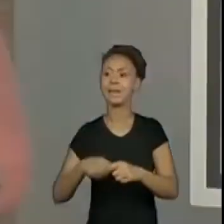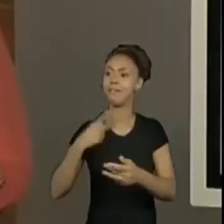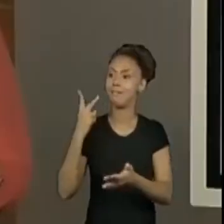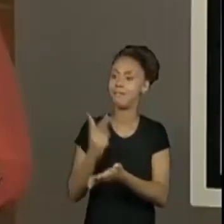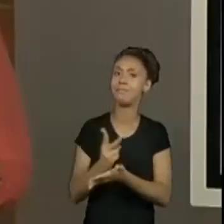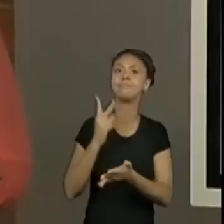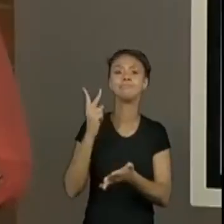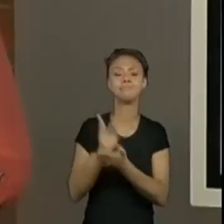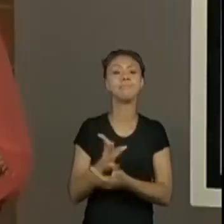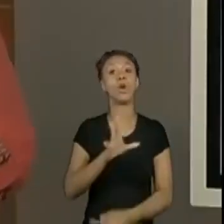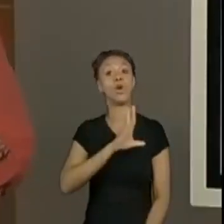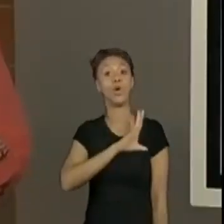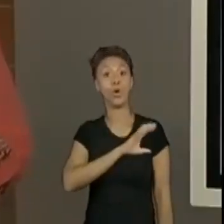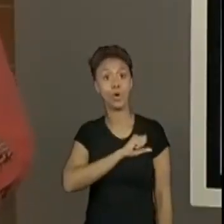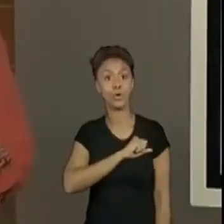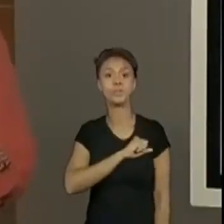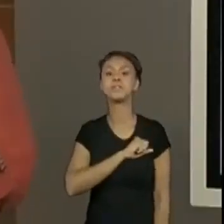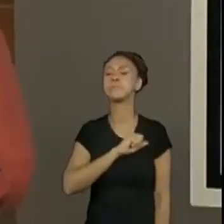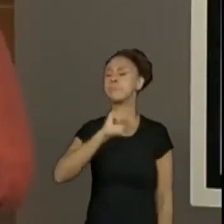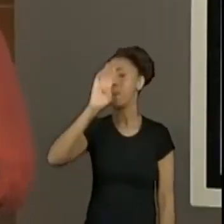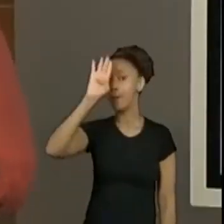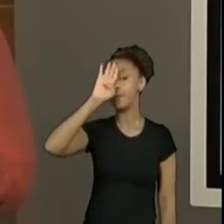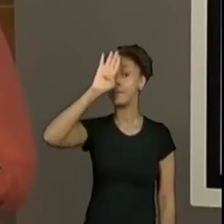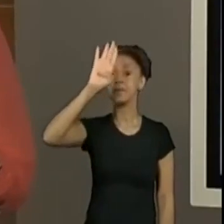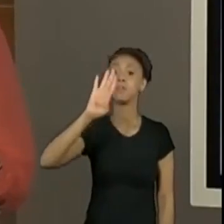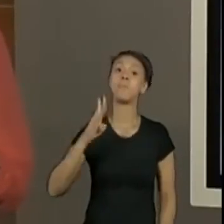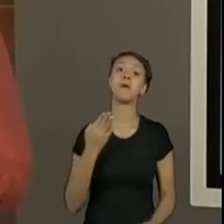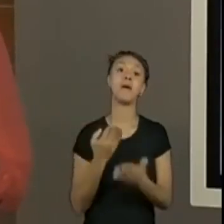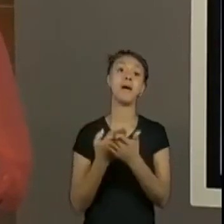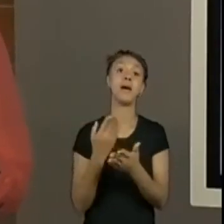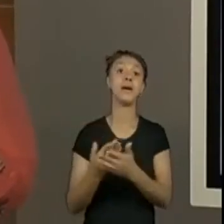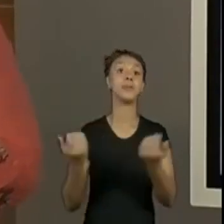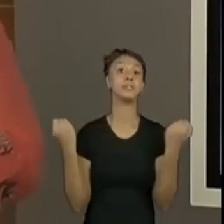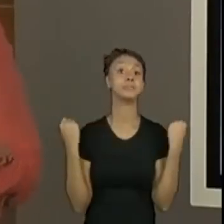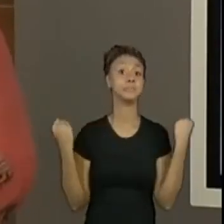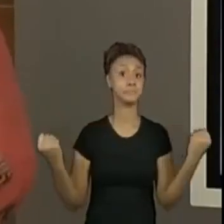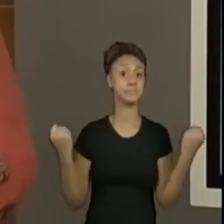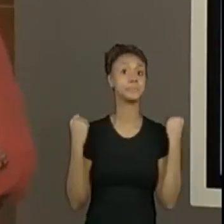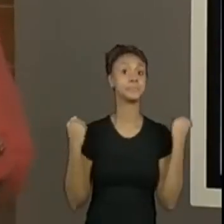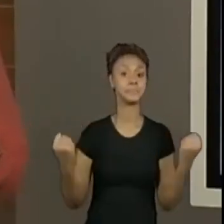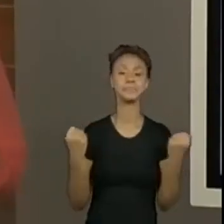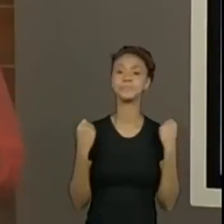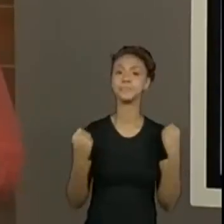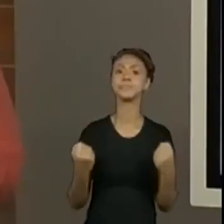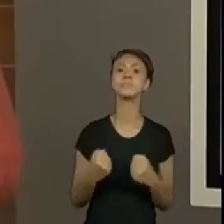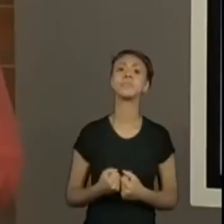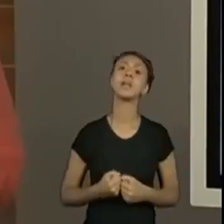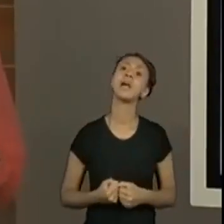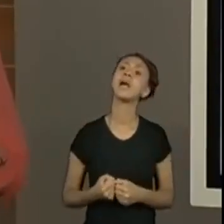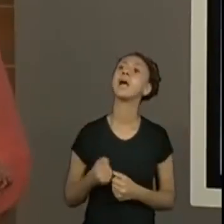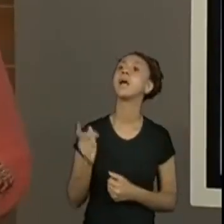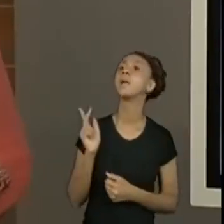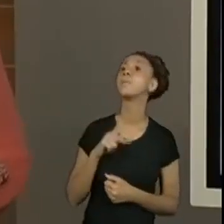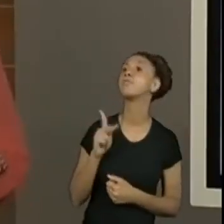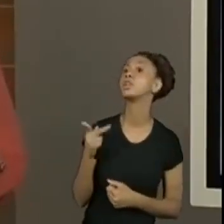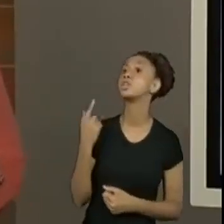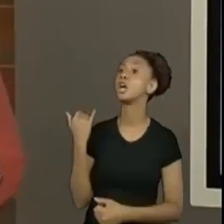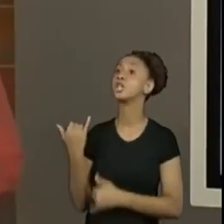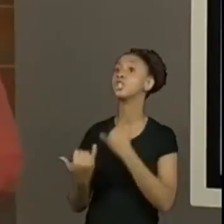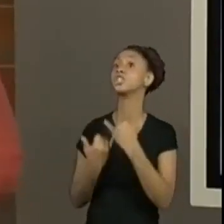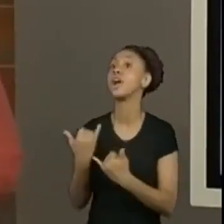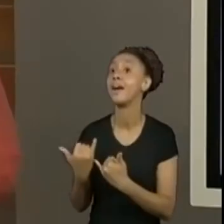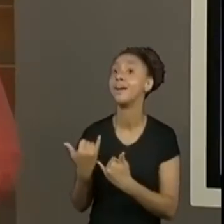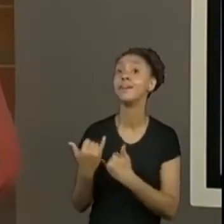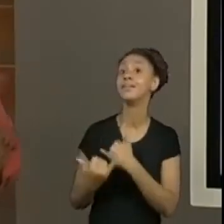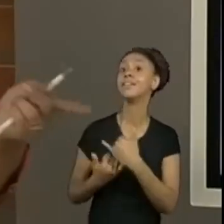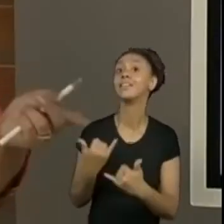gente gosta dessa brincadeira, principalmente nas aulas de educação física, né? O que mais tem? Pro, vamos jogar, vamos jogar, vamos jogar.